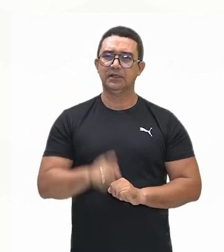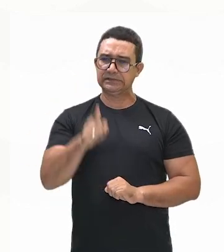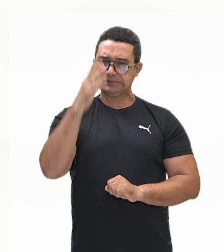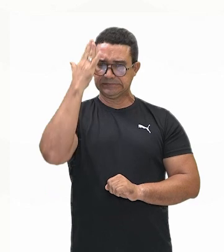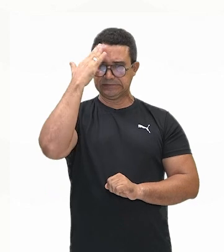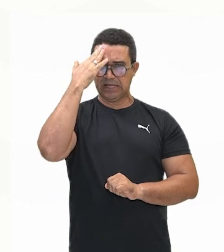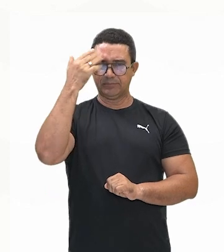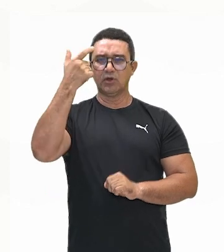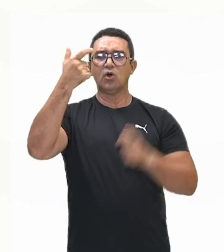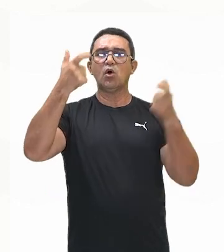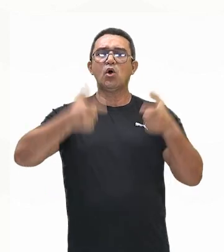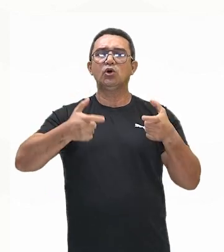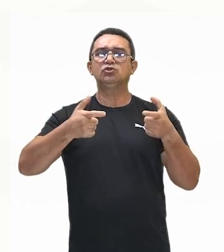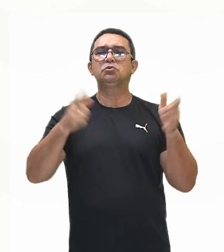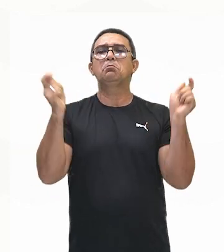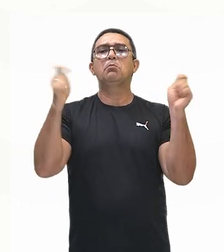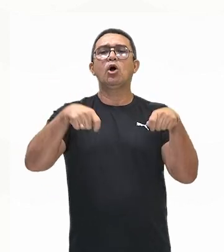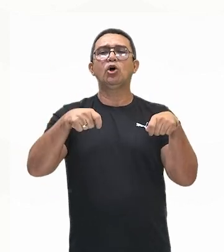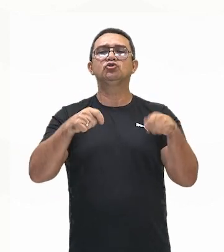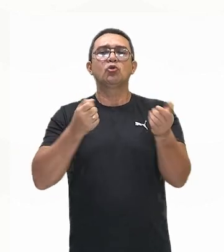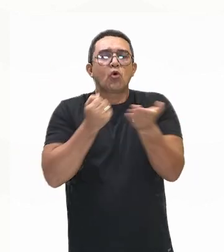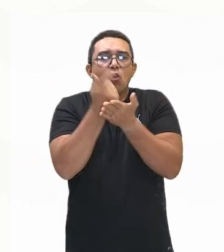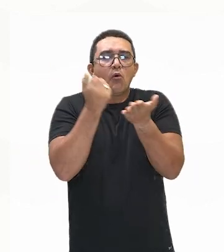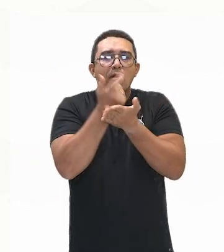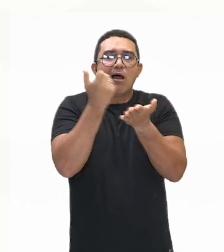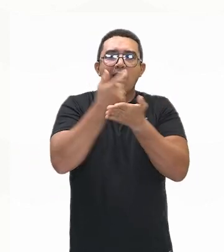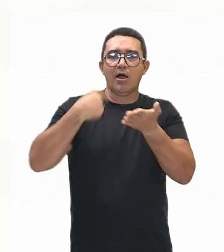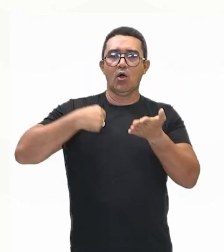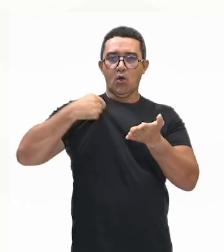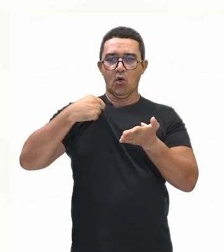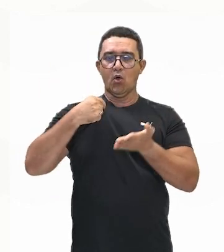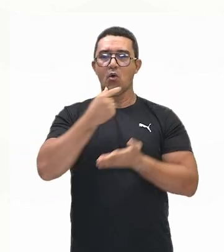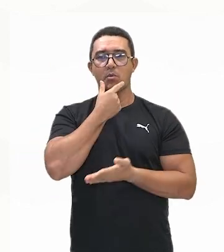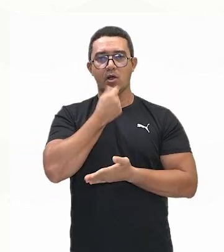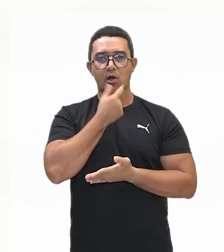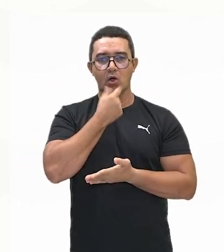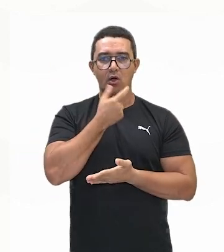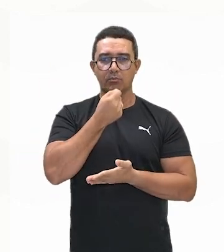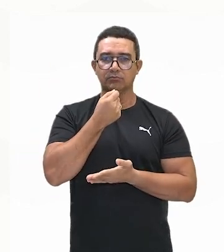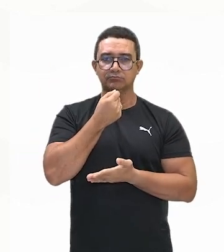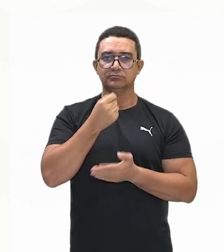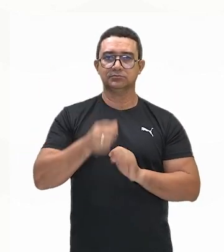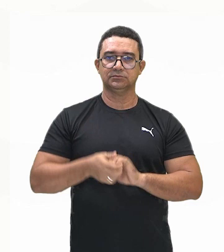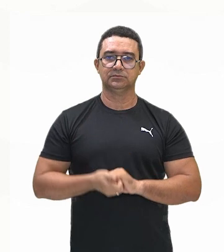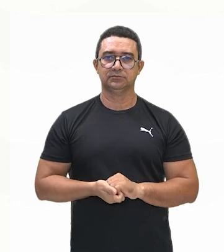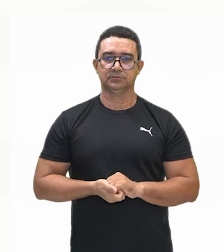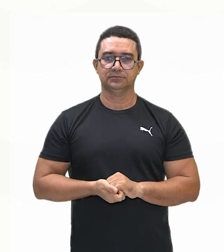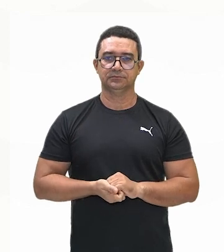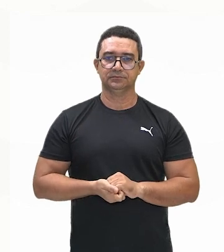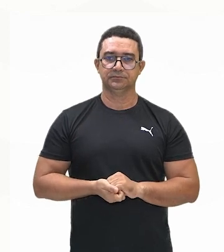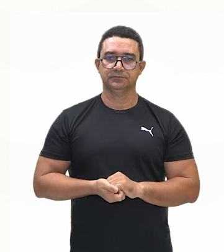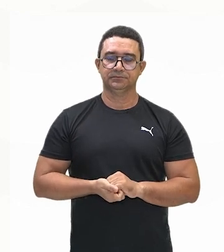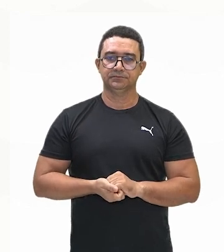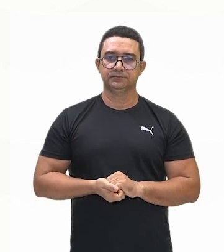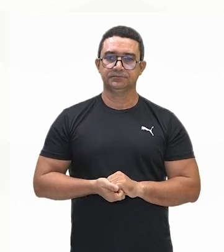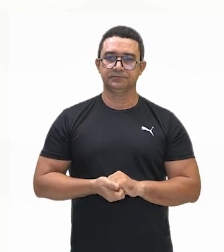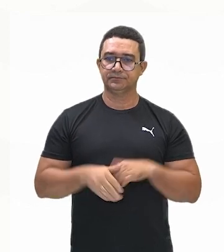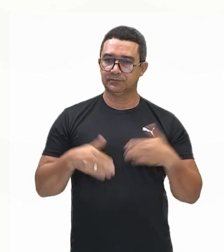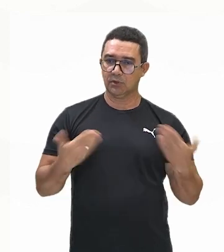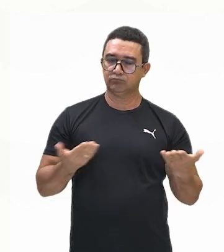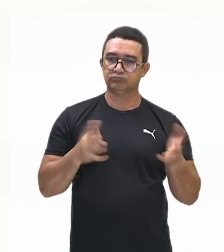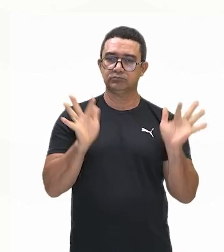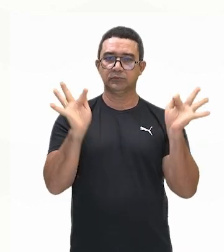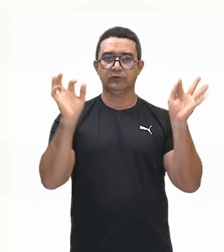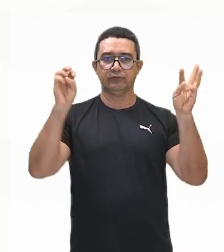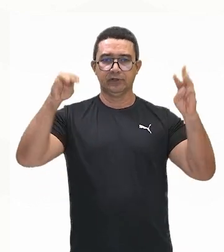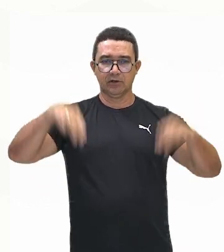onde eu posso comprar roupas masculinas? Olha só, indicando posse, roupa desses indivíduos aqui. E por